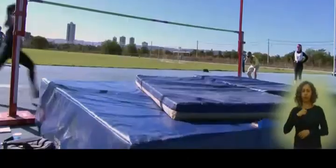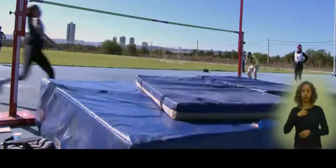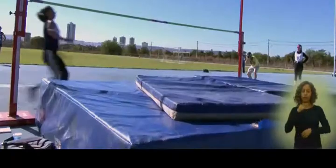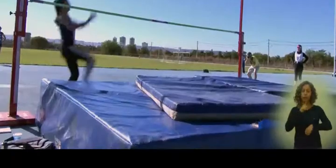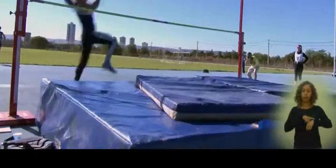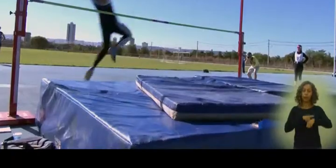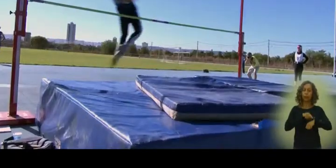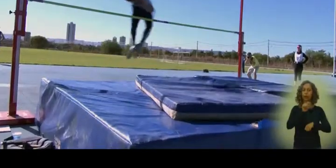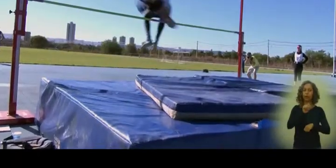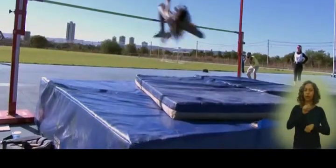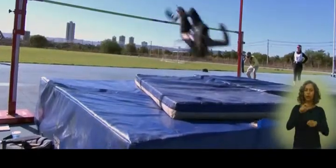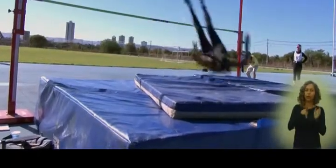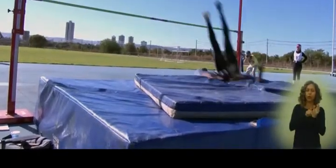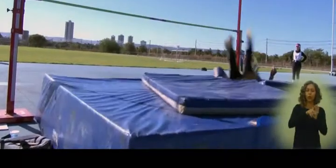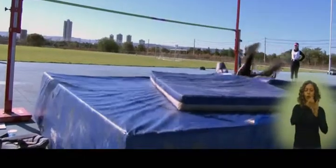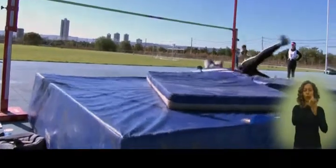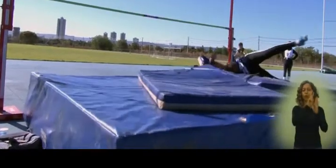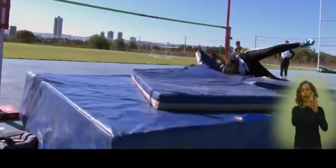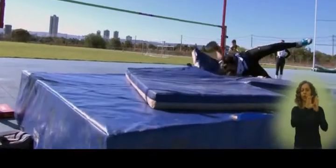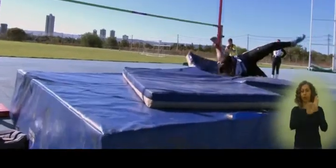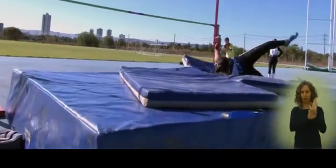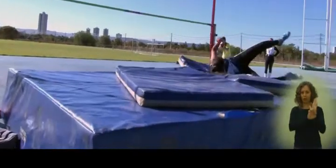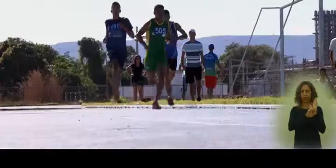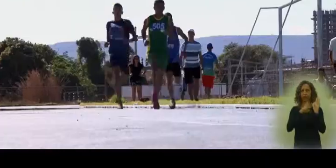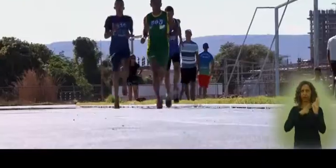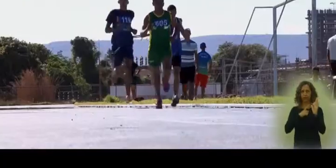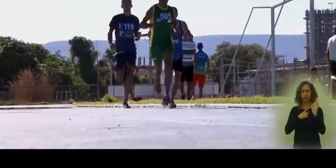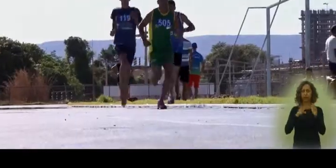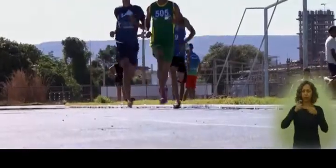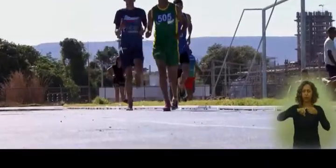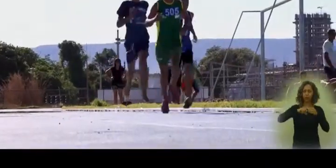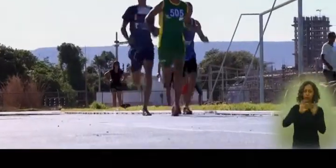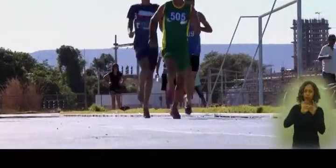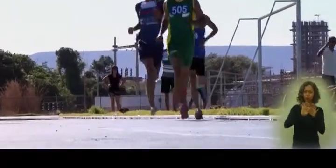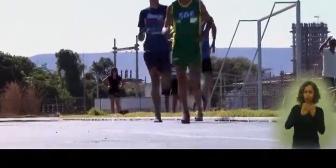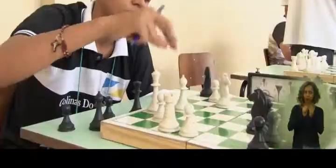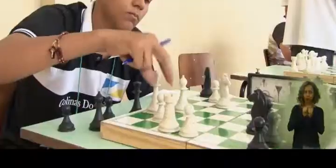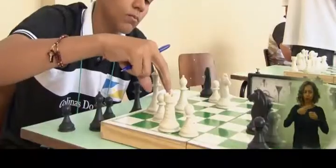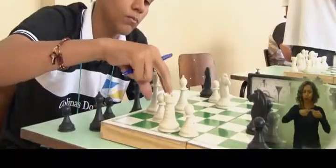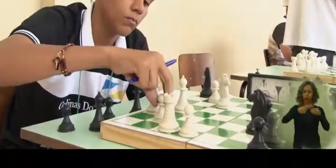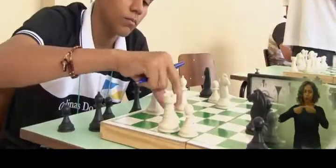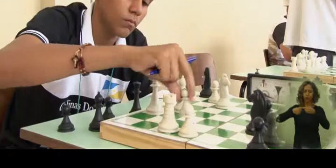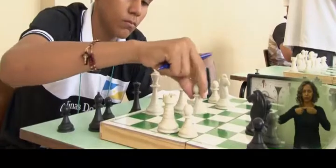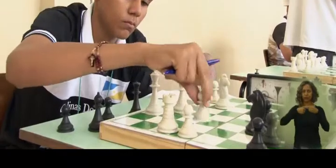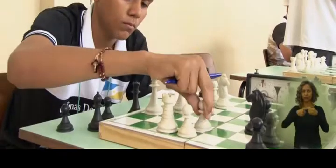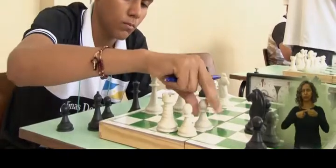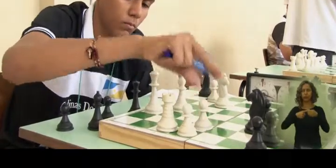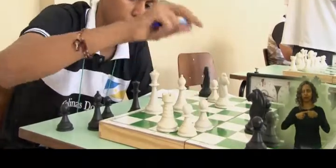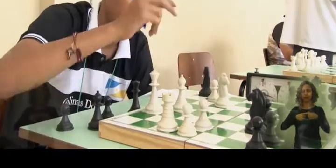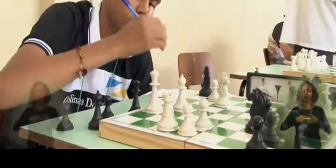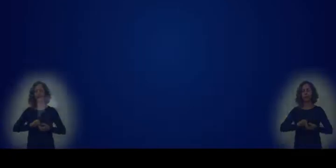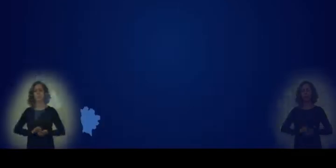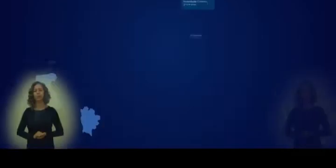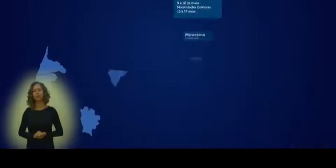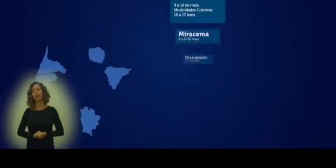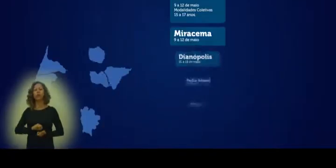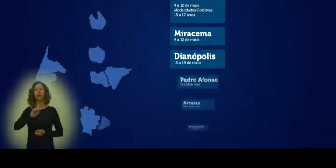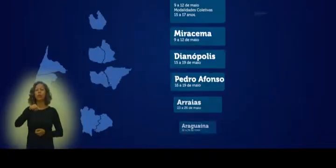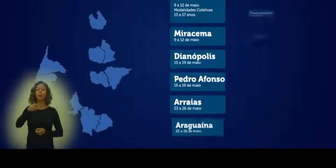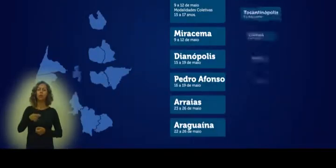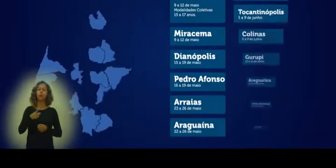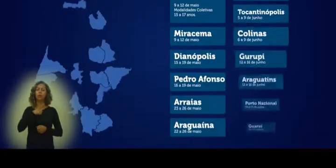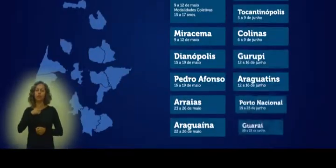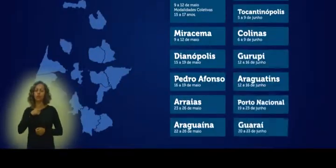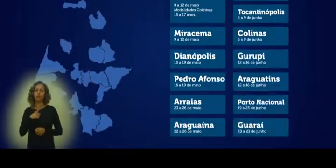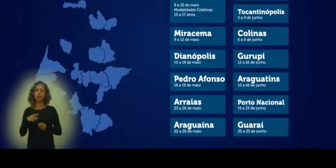etapa municipal é promovida pelas diretorias regionais de educação em parceria com os municípios. A